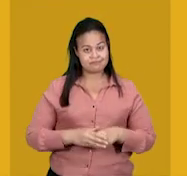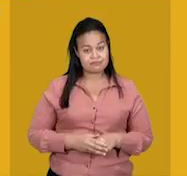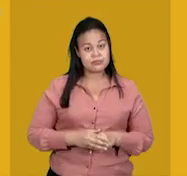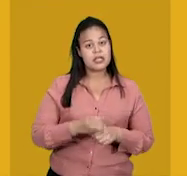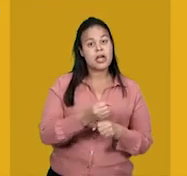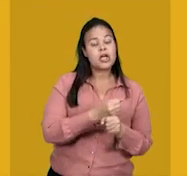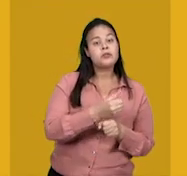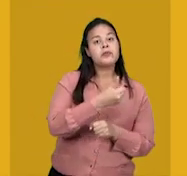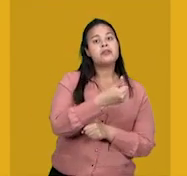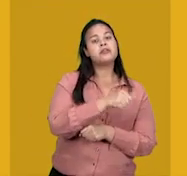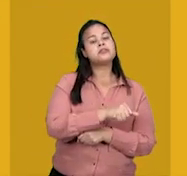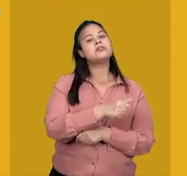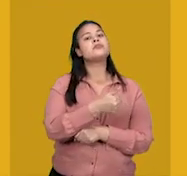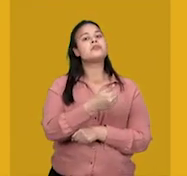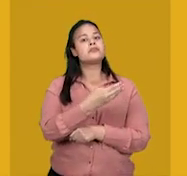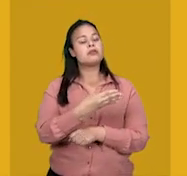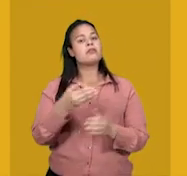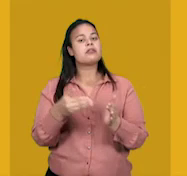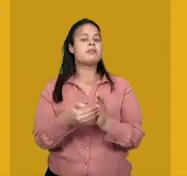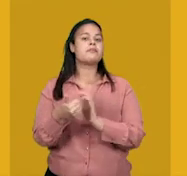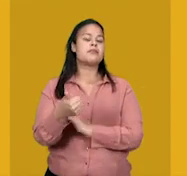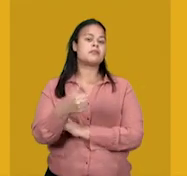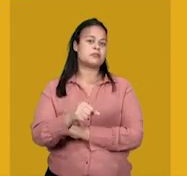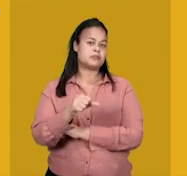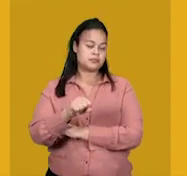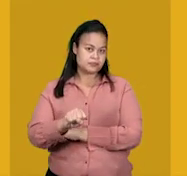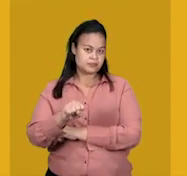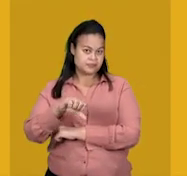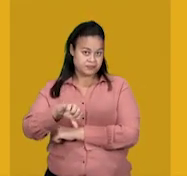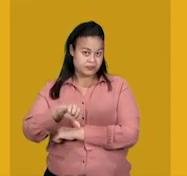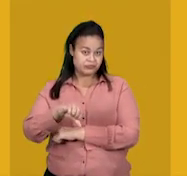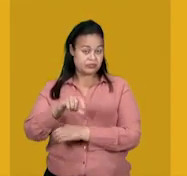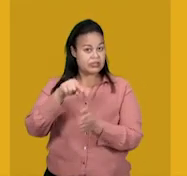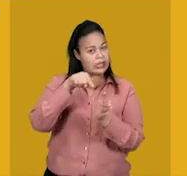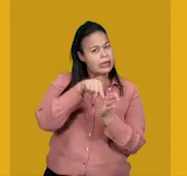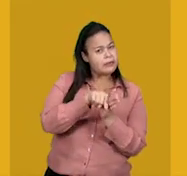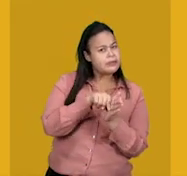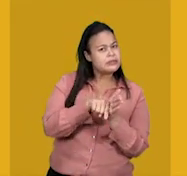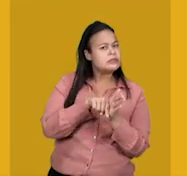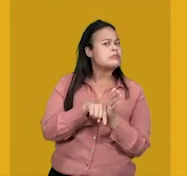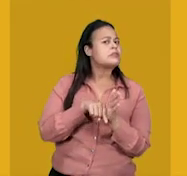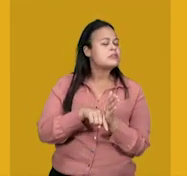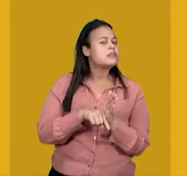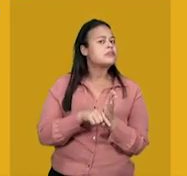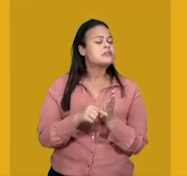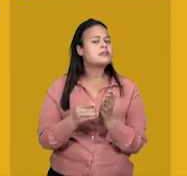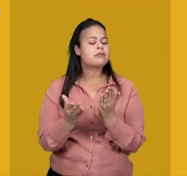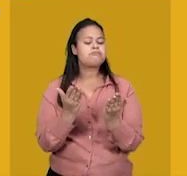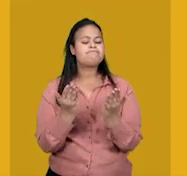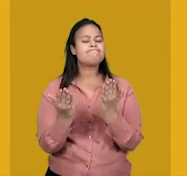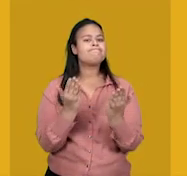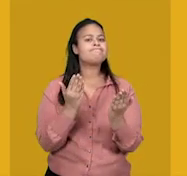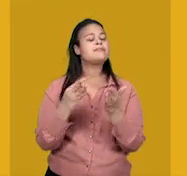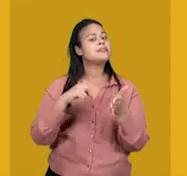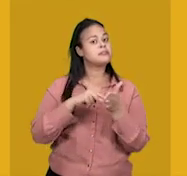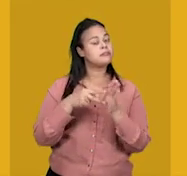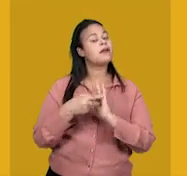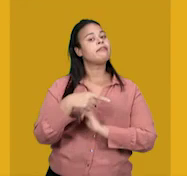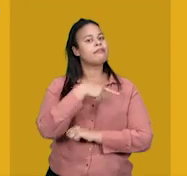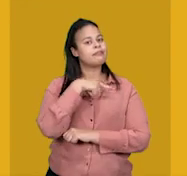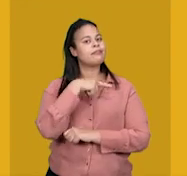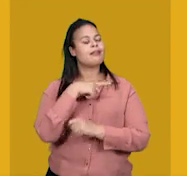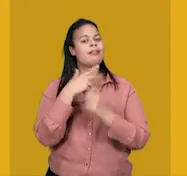1914 a 1989. E essas ciências têm em comum o significado